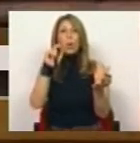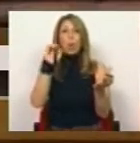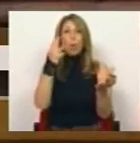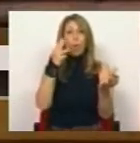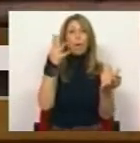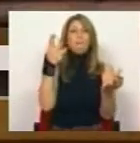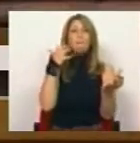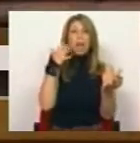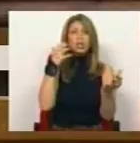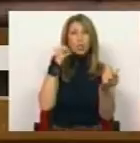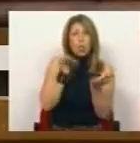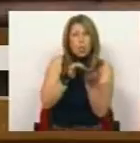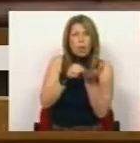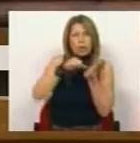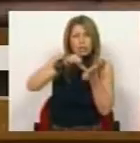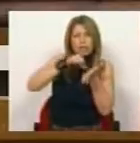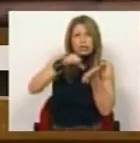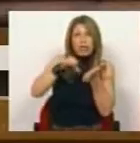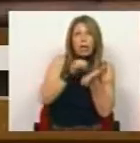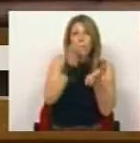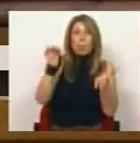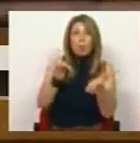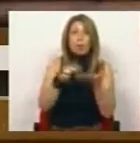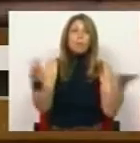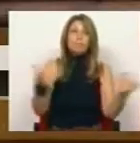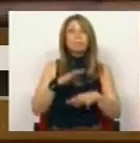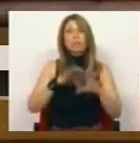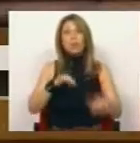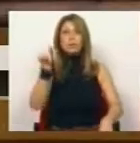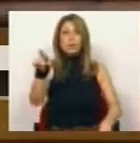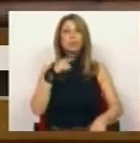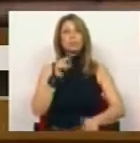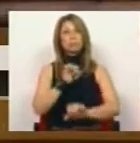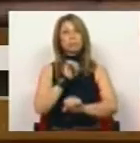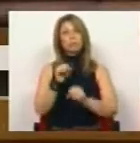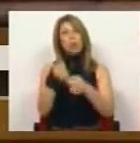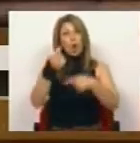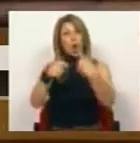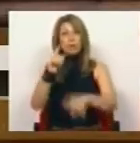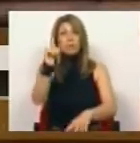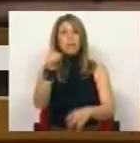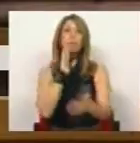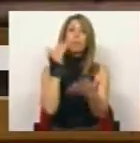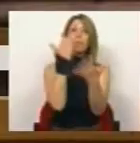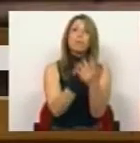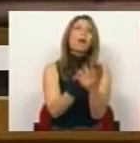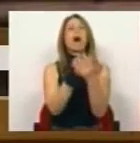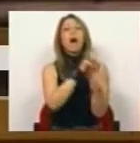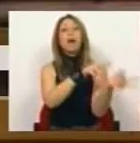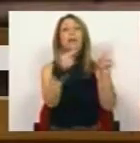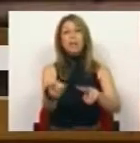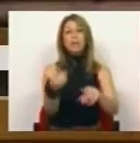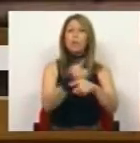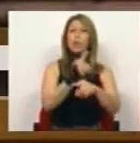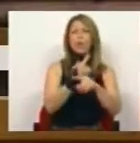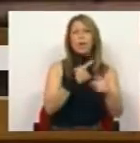Desta forma, devem os agentes distribuidores disponibilizar ao consumidor alternativas de embalagem primária ou